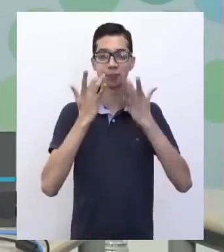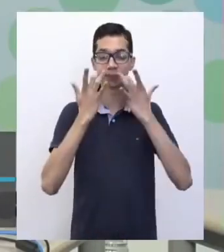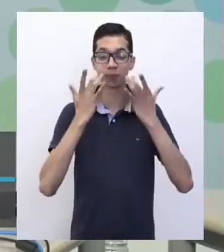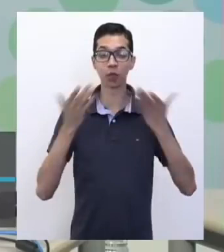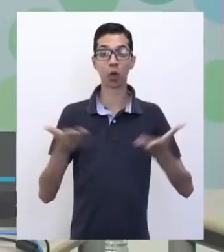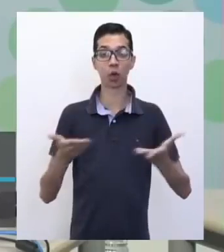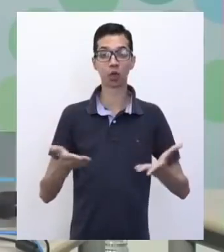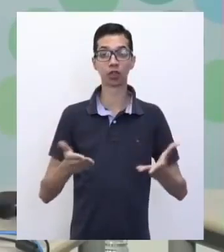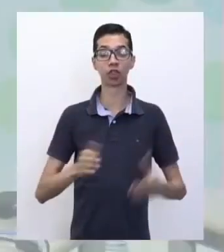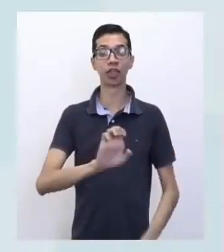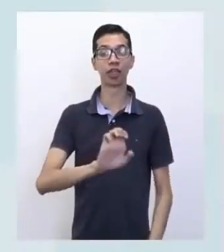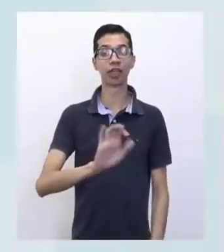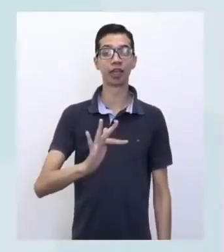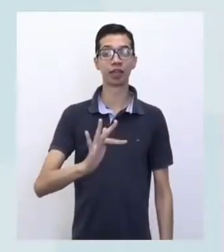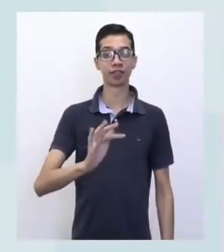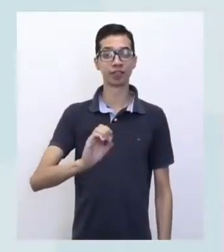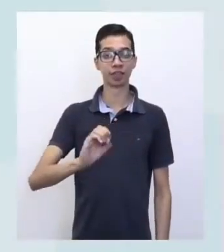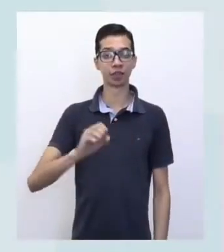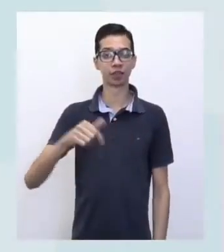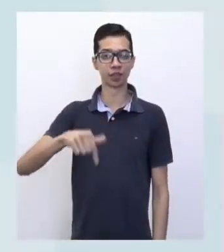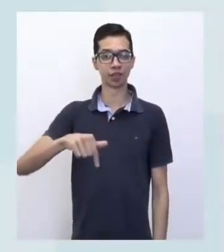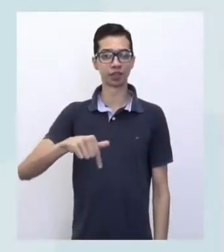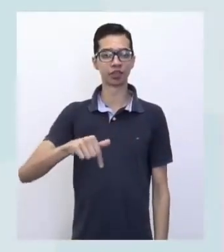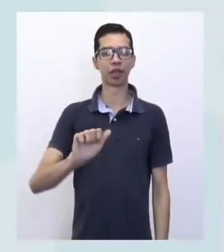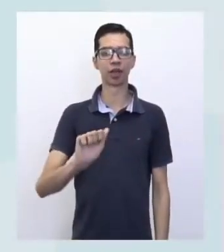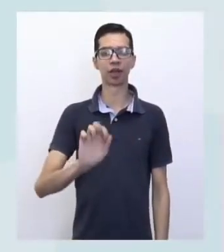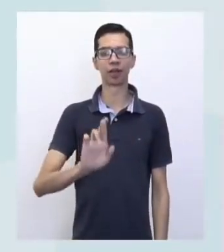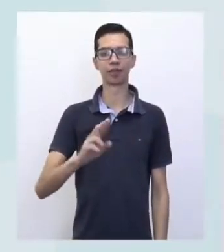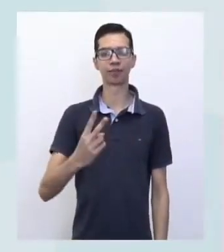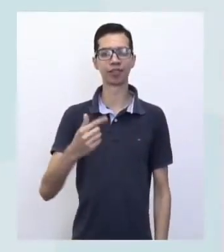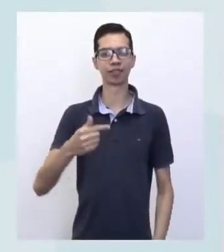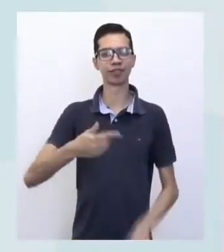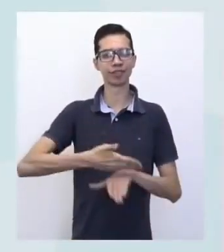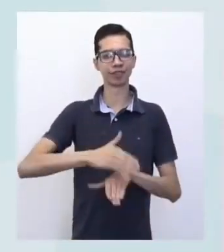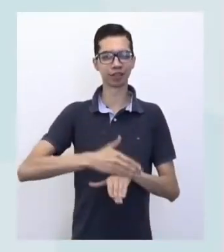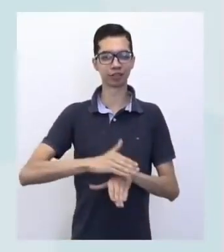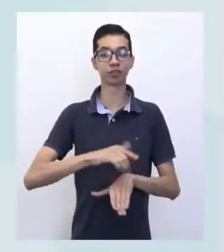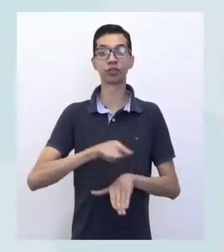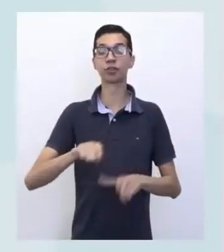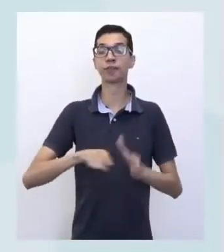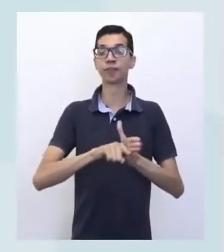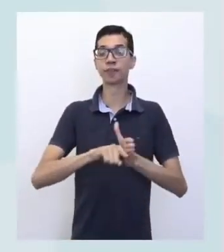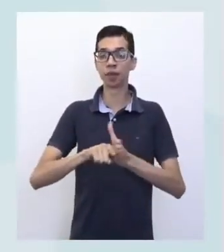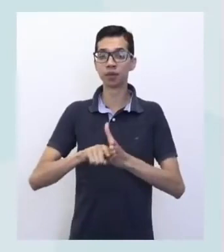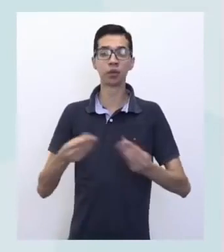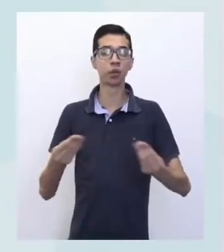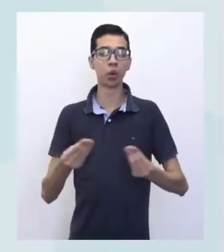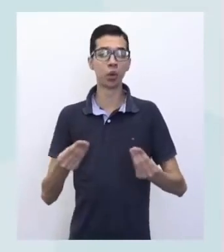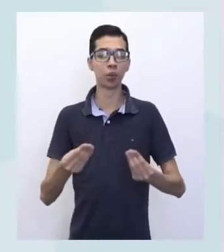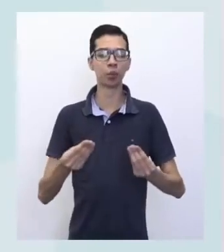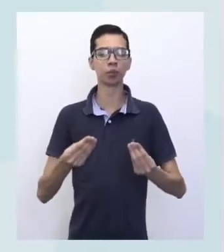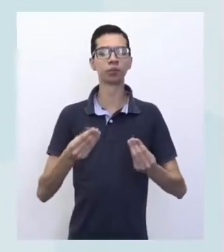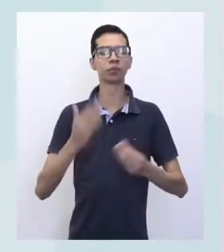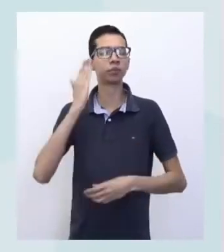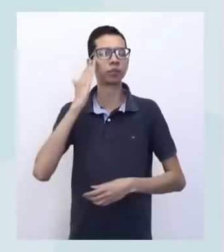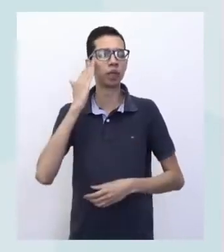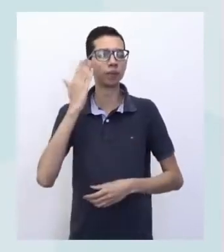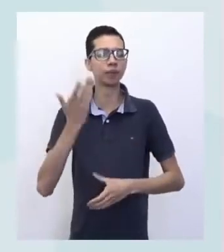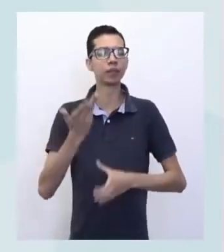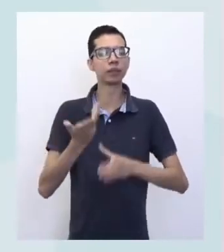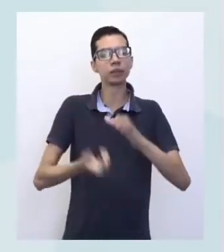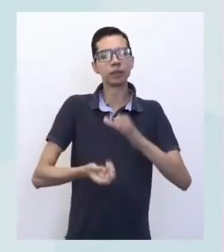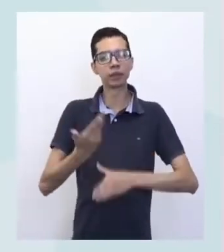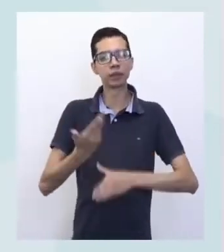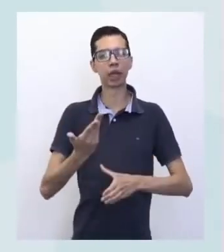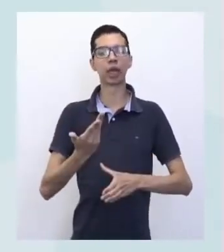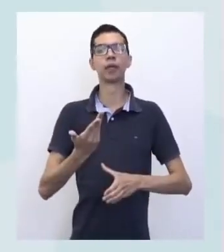é a EF07 AR27, pesquisar e criar formas de dramaturgias do teatro de animação